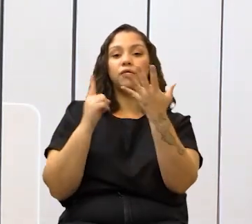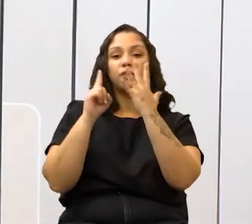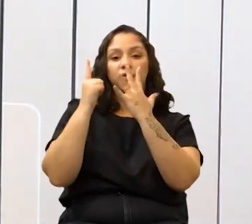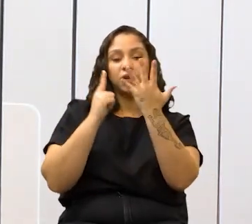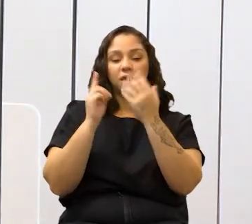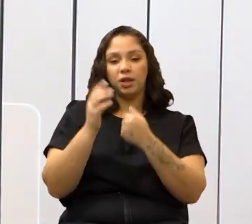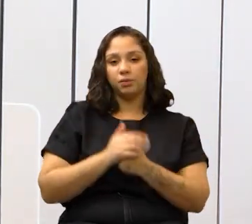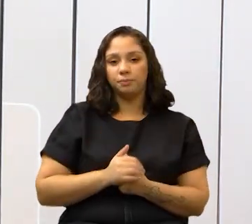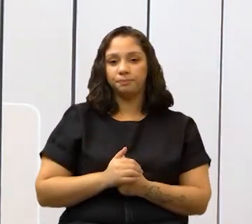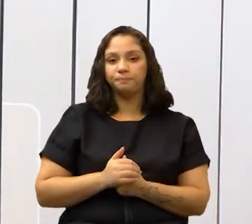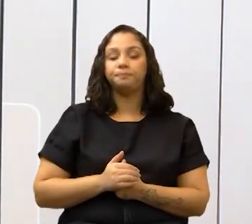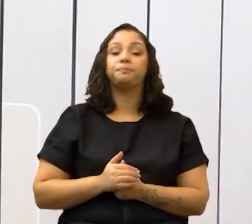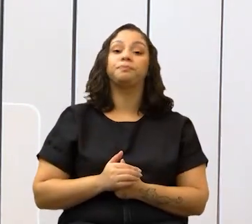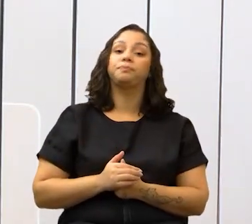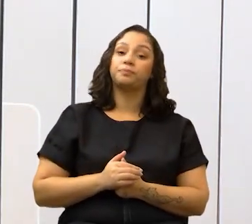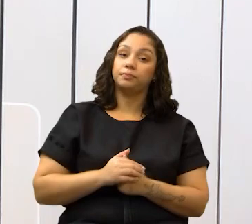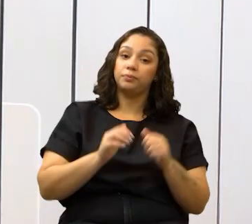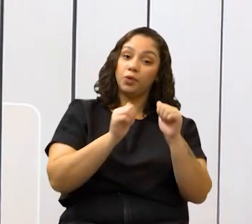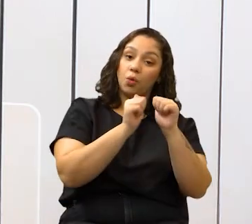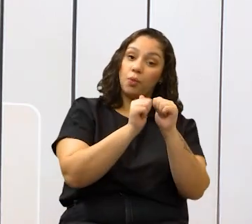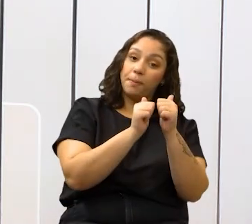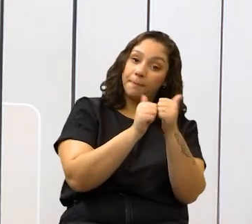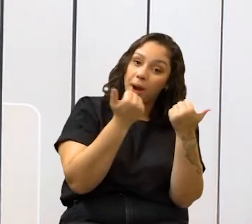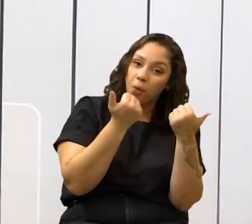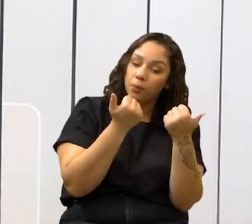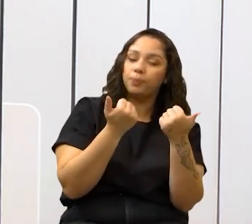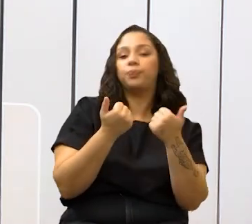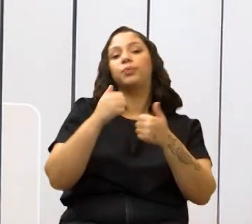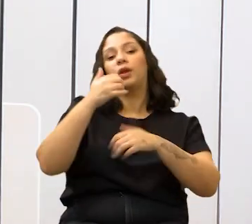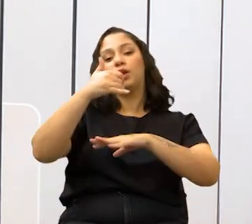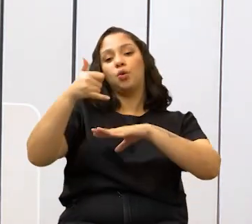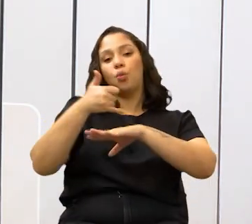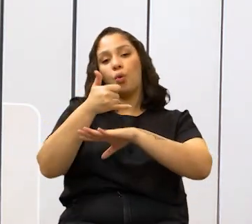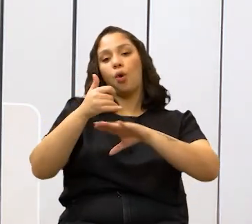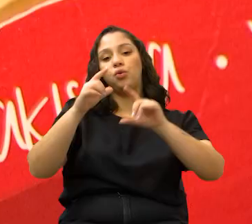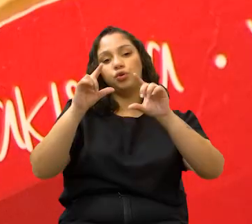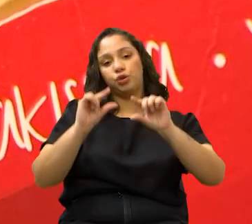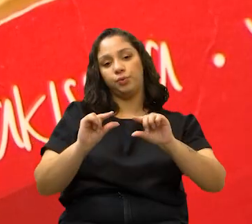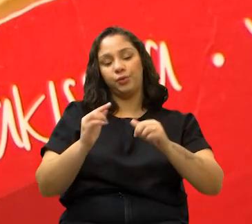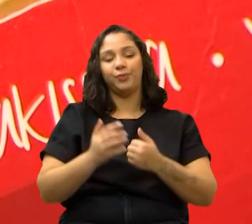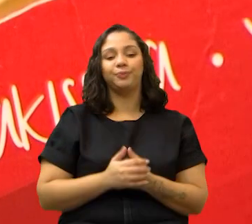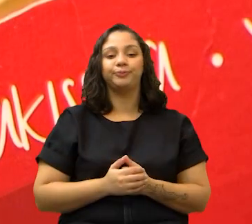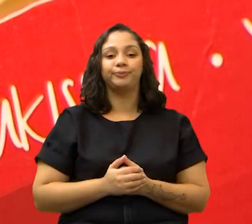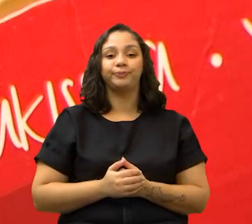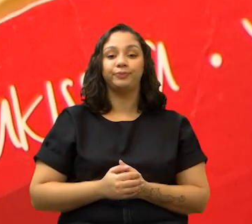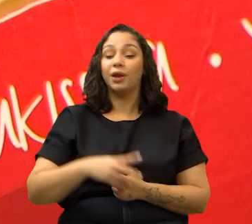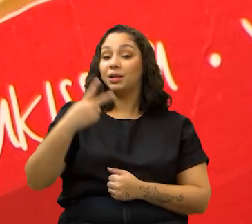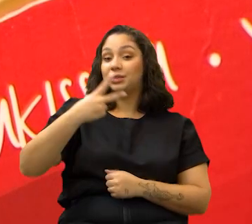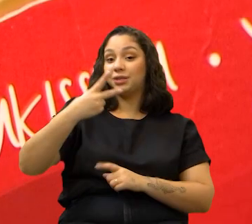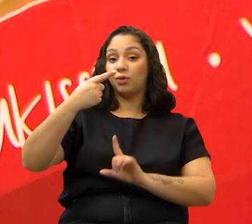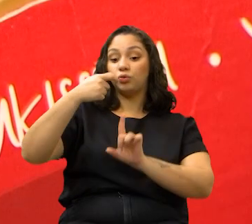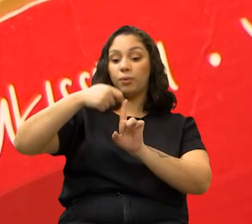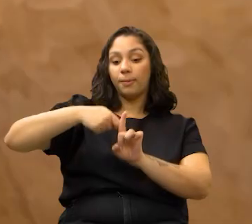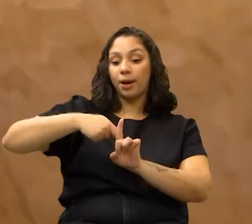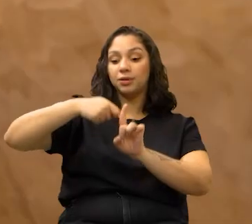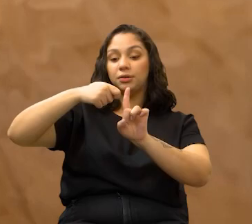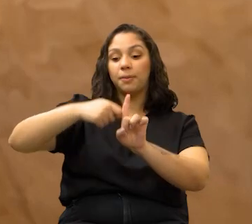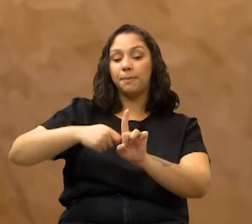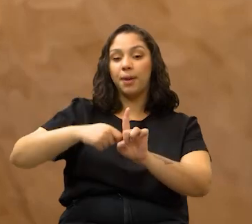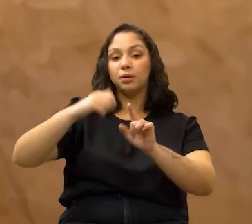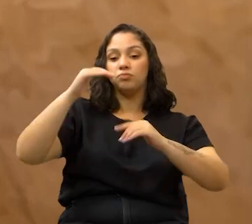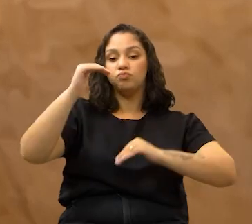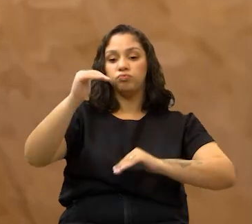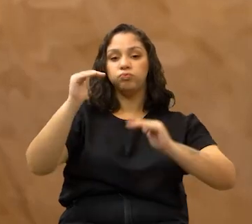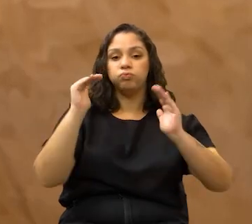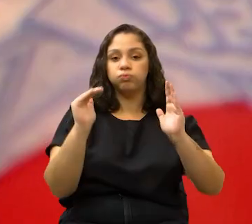fevereiro. O pão e o óleo tiveram as maiores baixas. Pelo segundo mês consecutivo, o preço